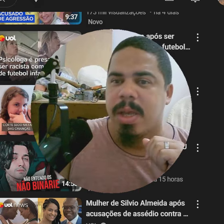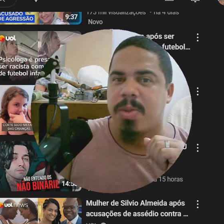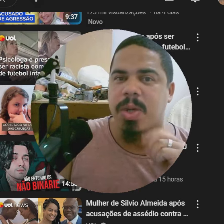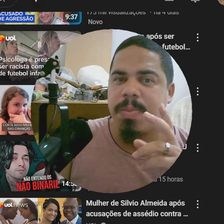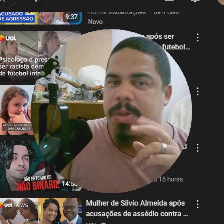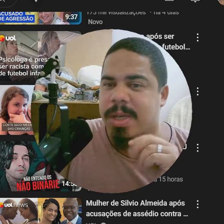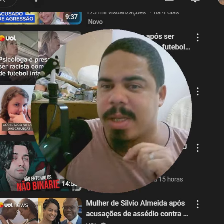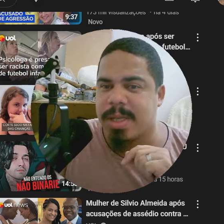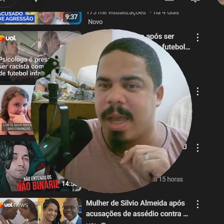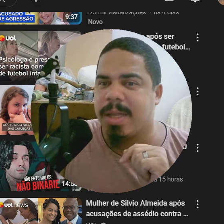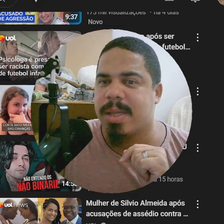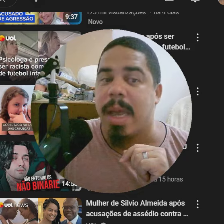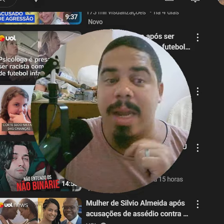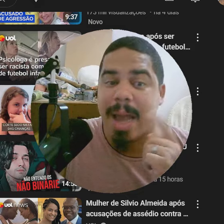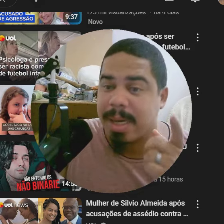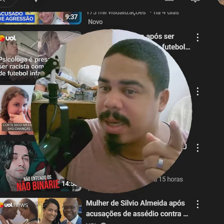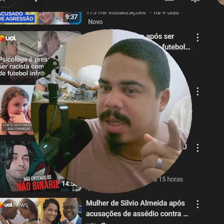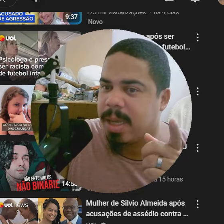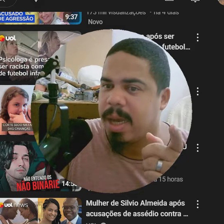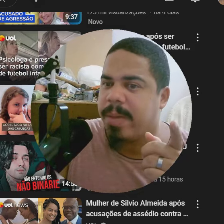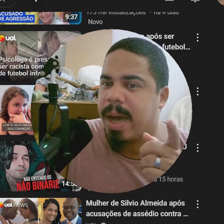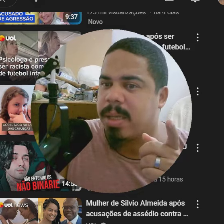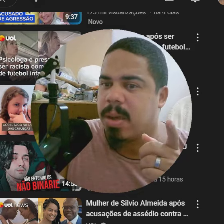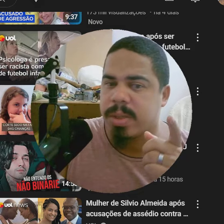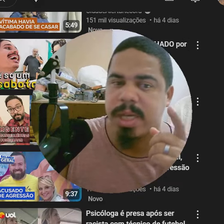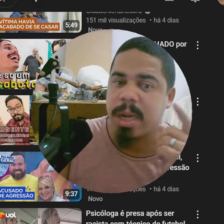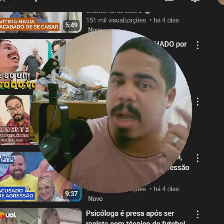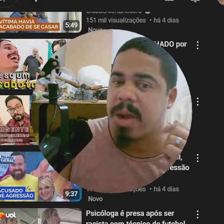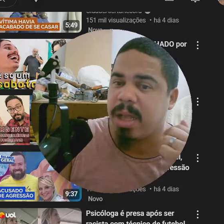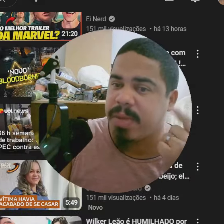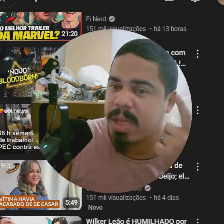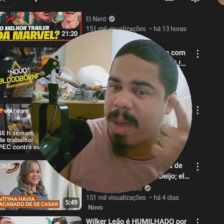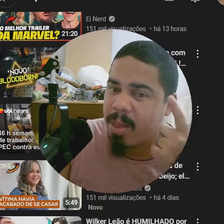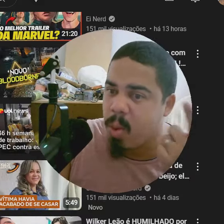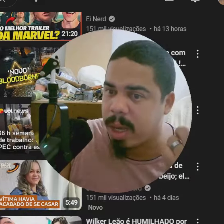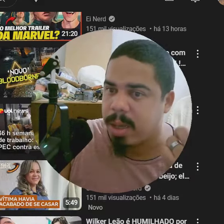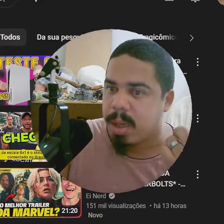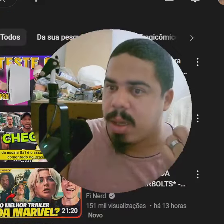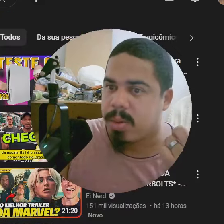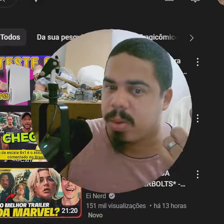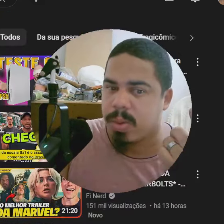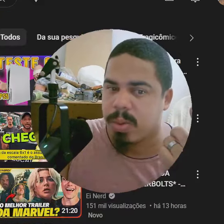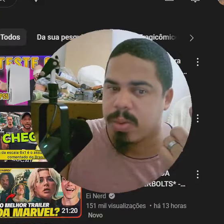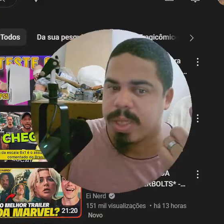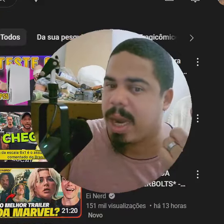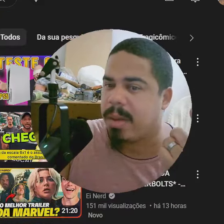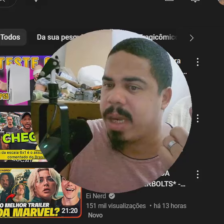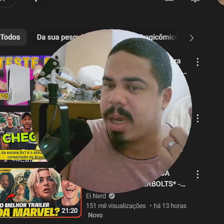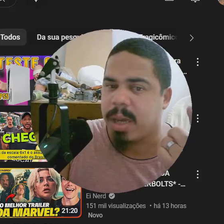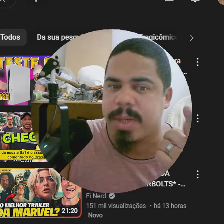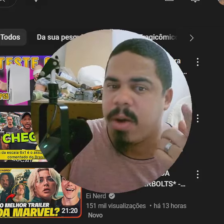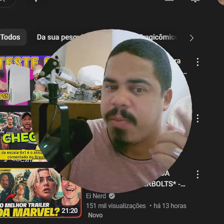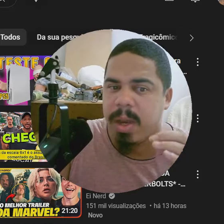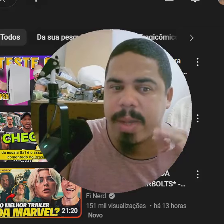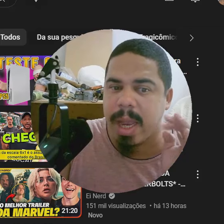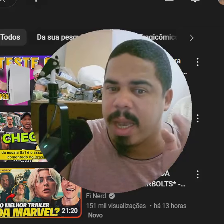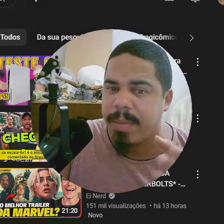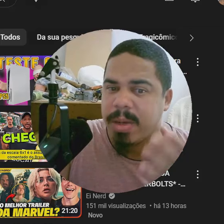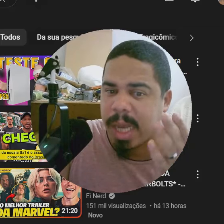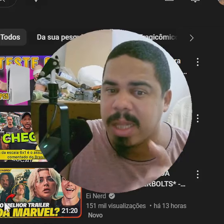12x24, 12x36. Ele acha que ganha mais. Ou seja, ele tá com aquela visão maluca do cenário americano. Não,